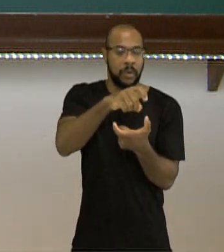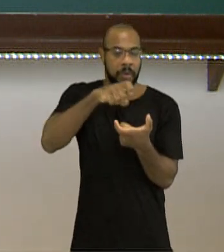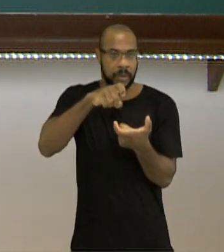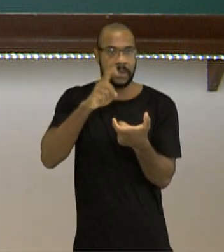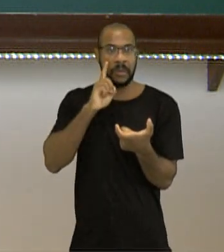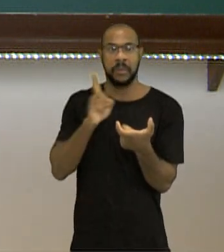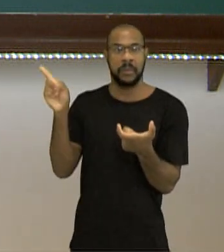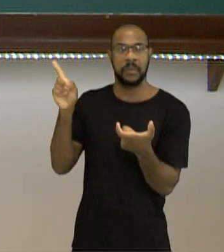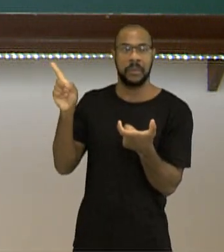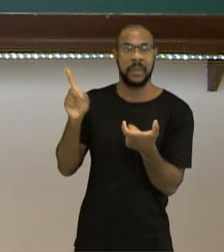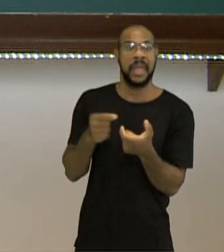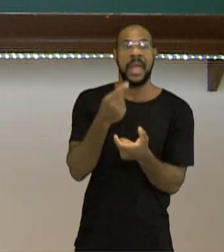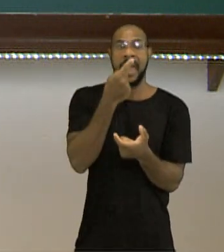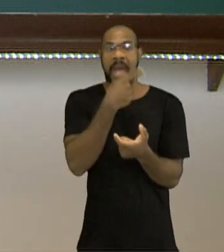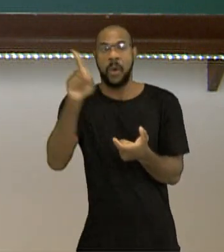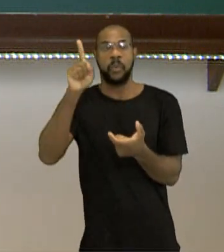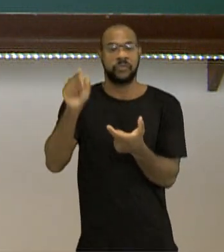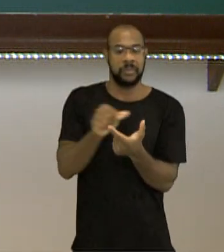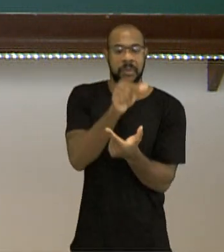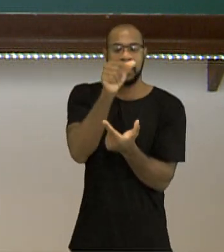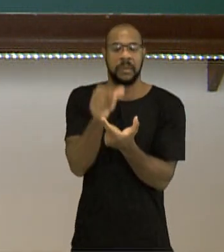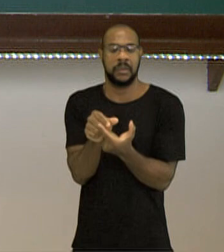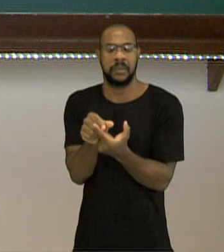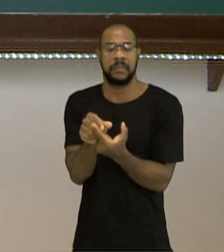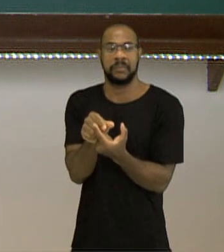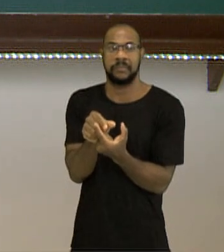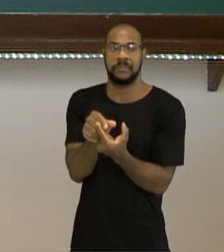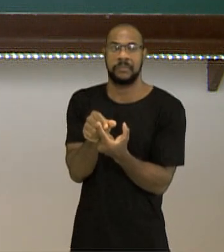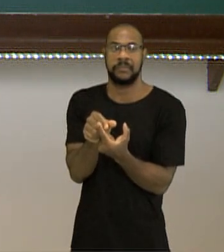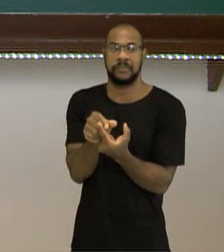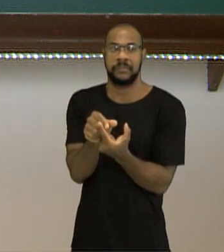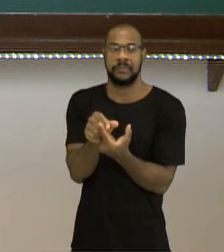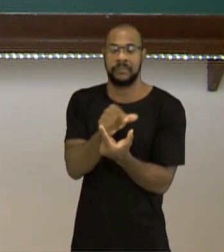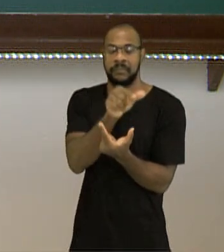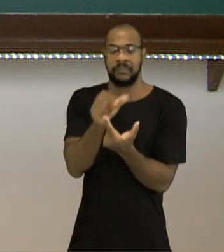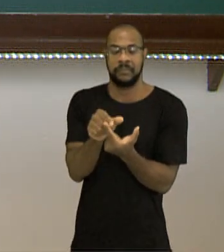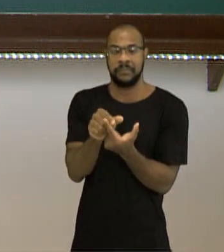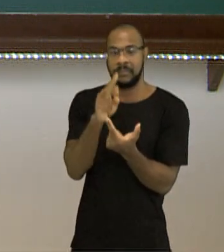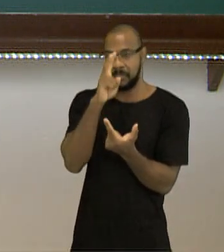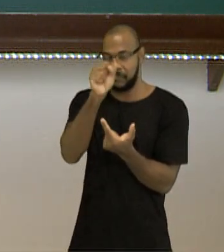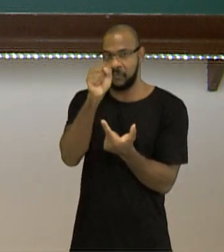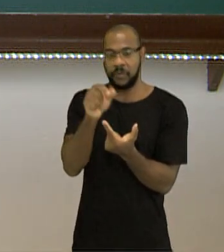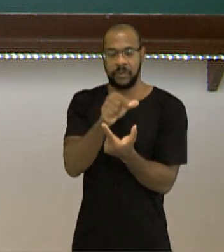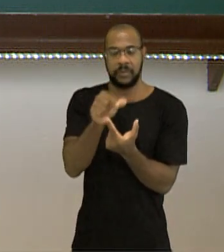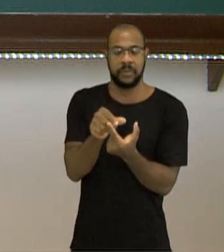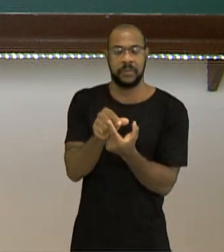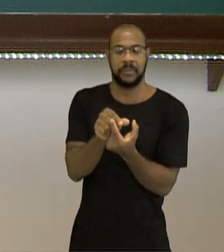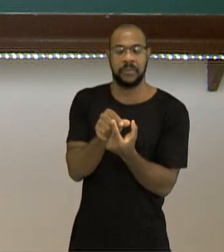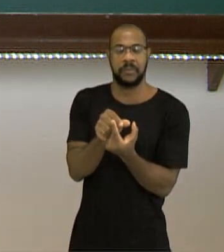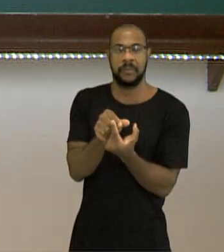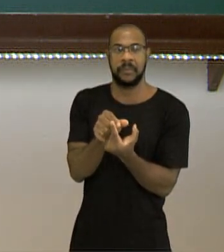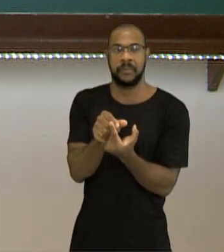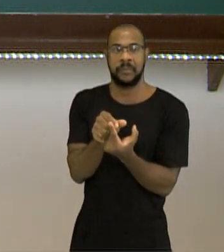Quando for a última sílaba, a sílaba tônica. Vamos lembrar disso. Como que eu sei que a